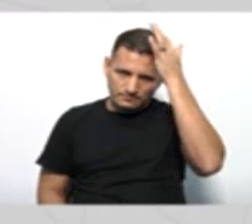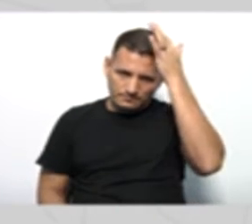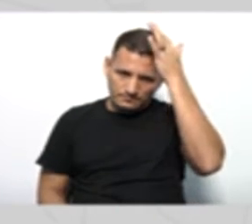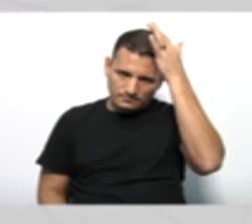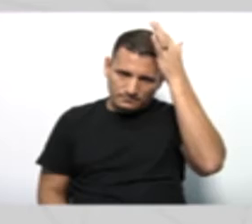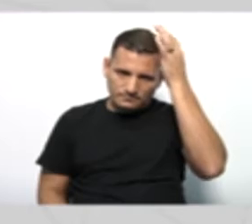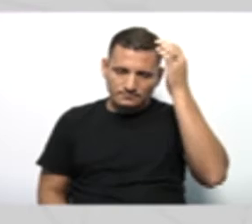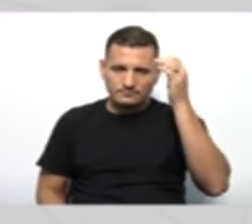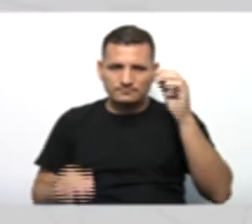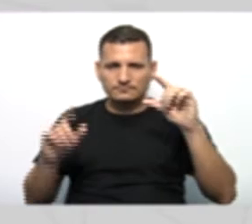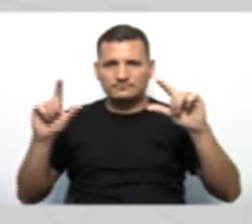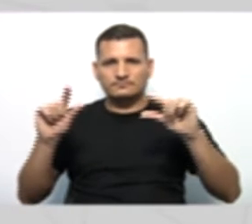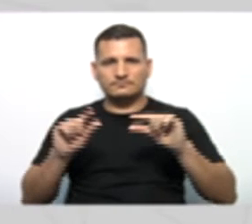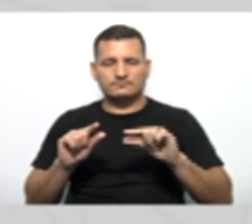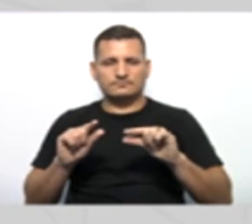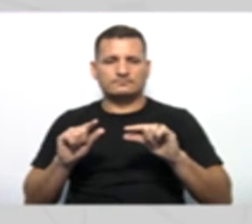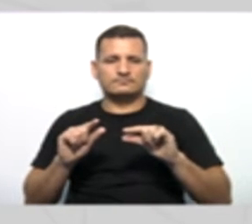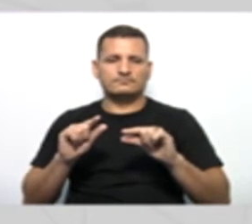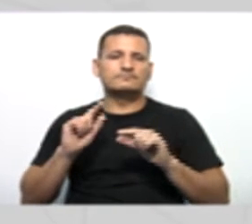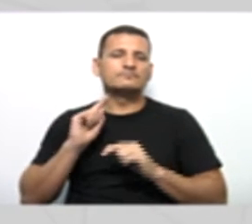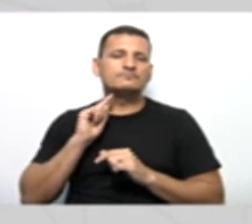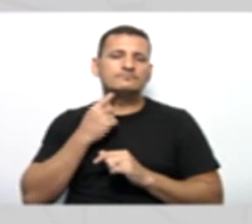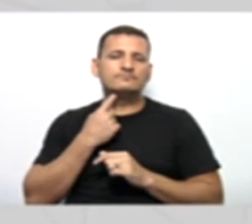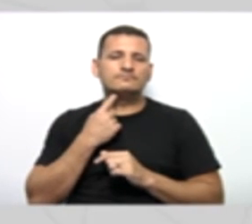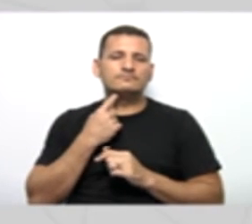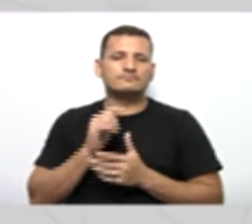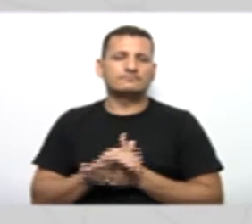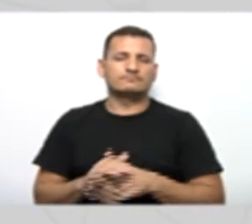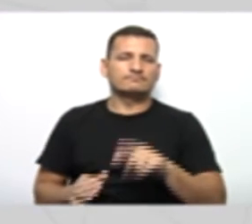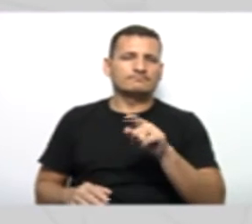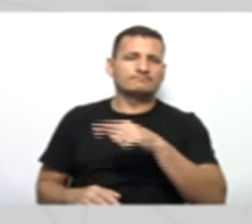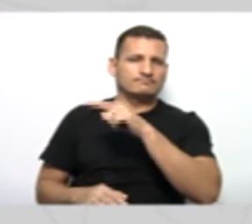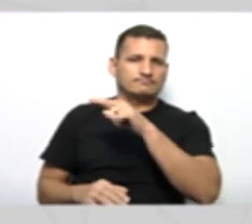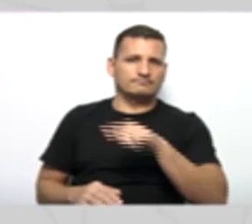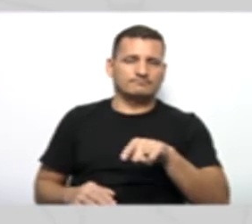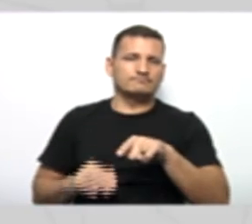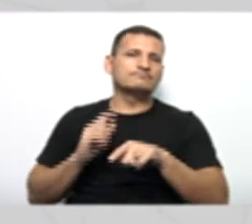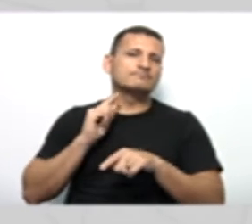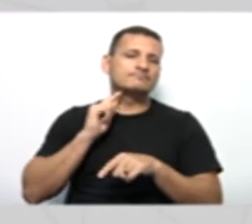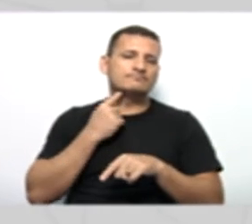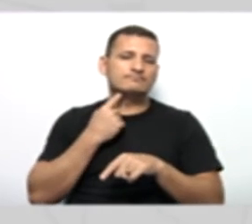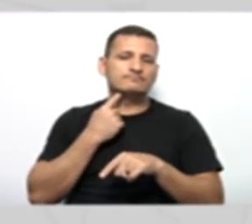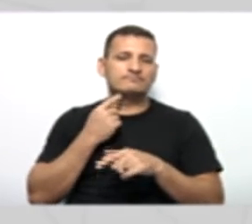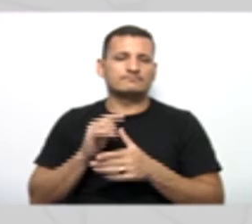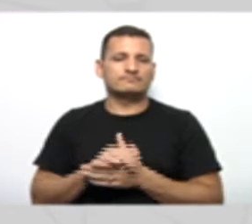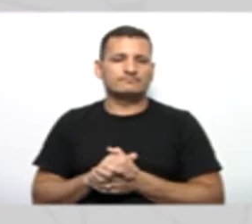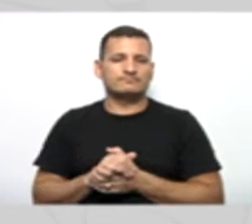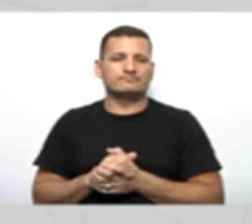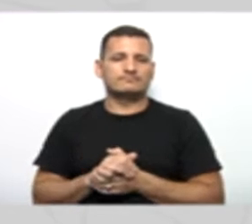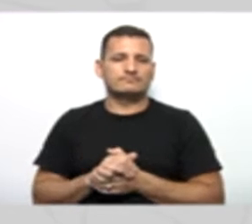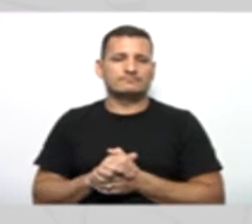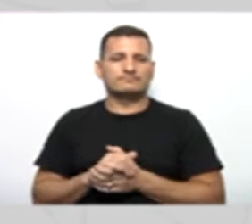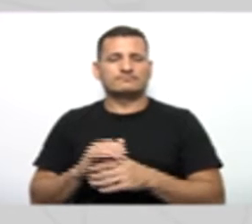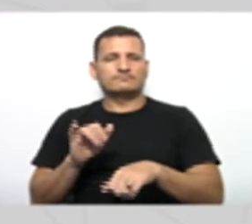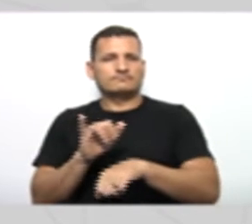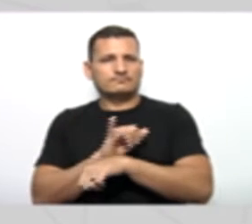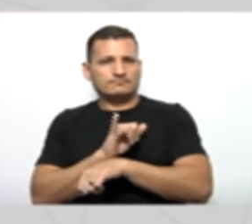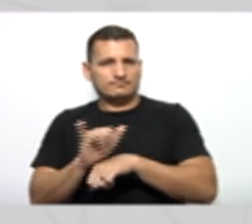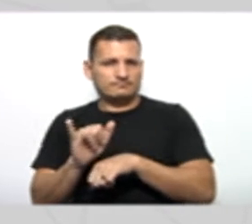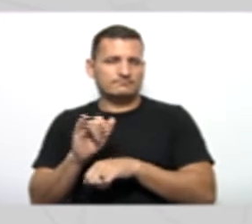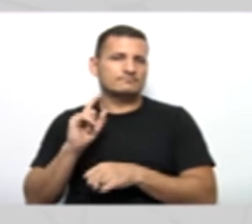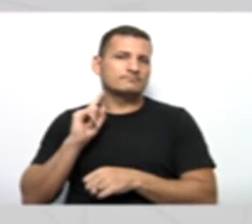minimização da poluição, eliminação da poluição e abordagem estratégica